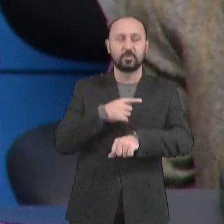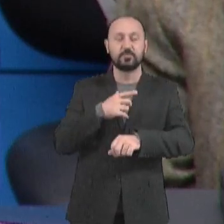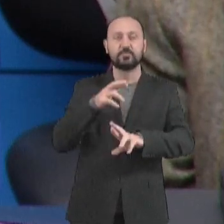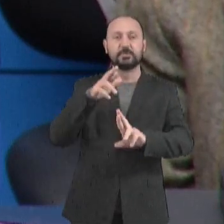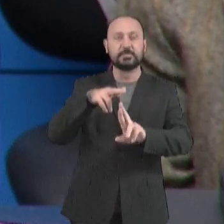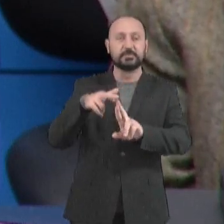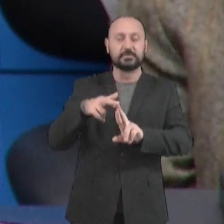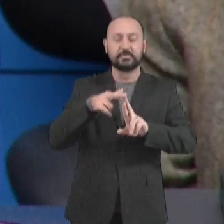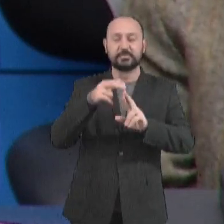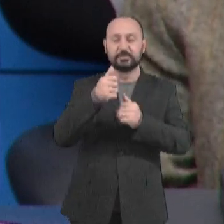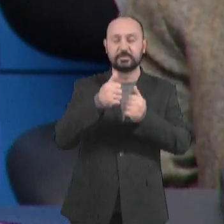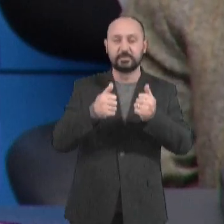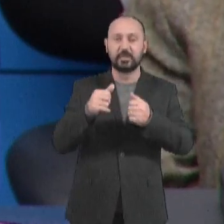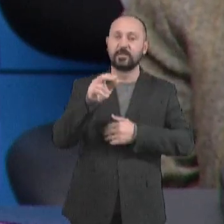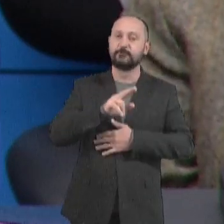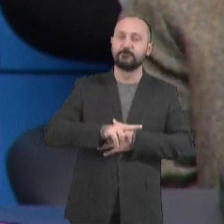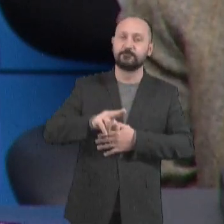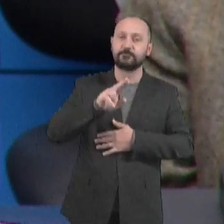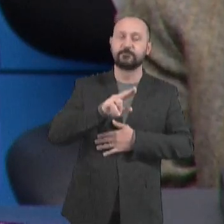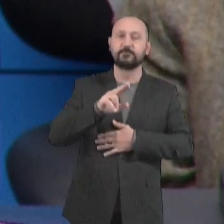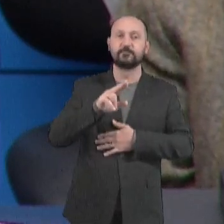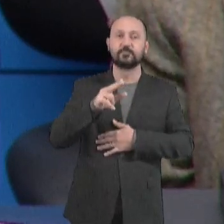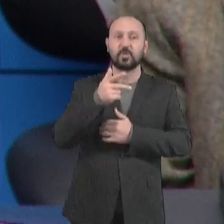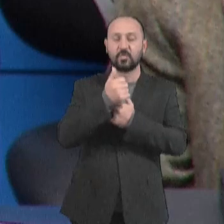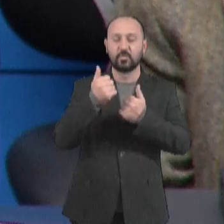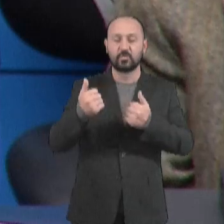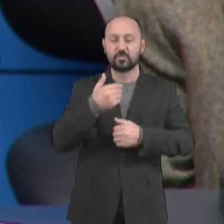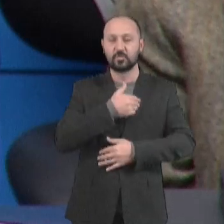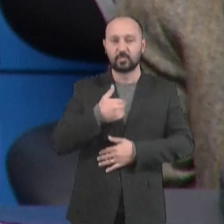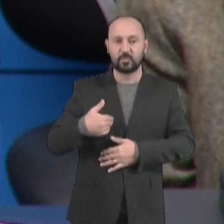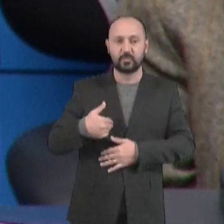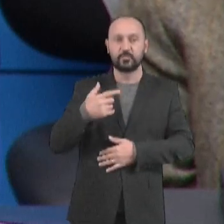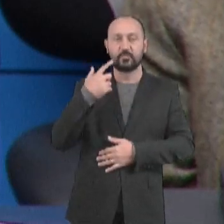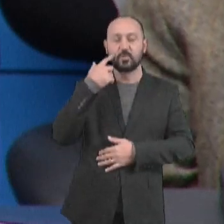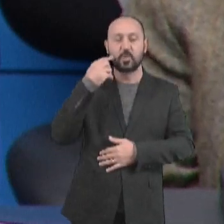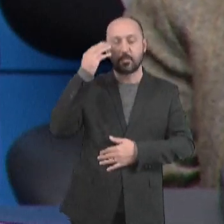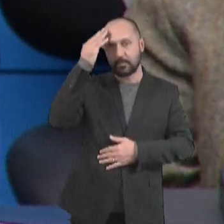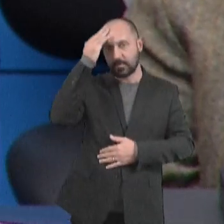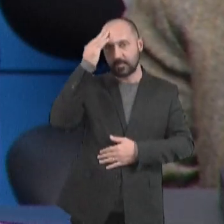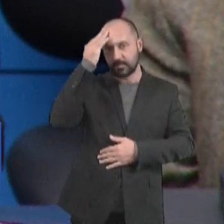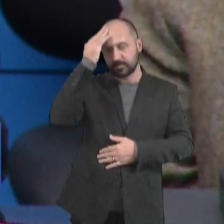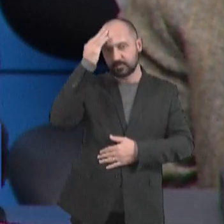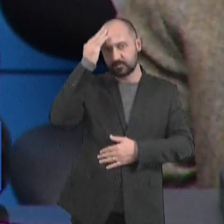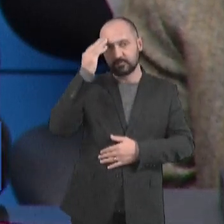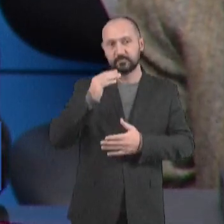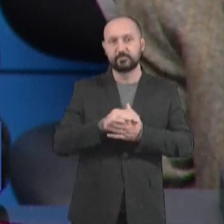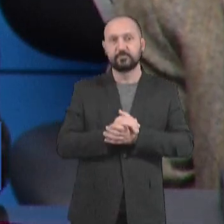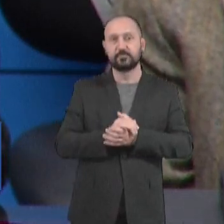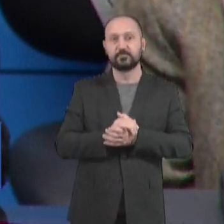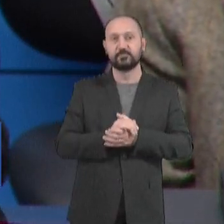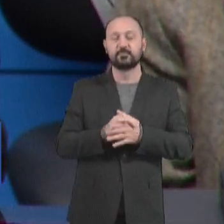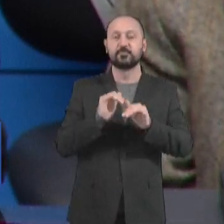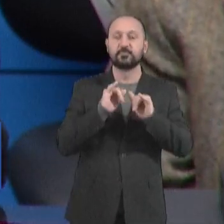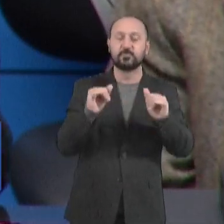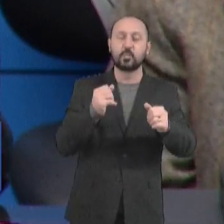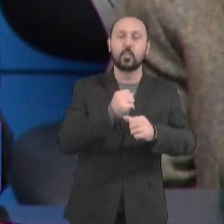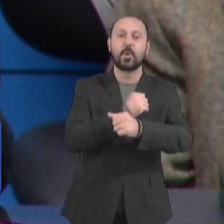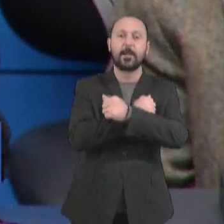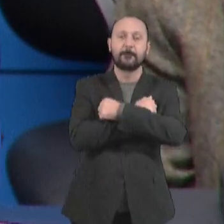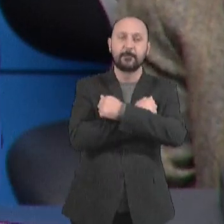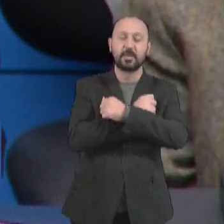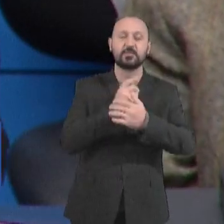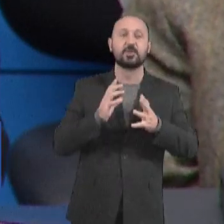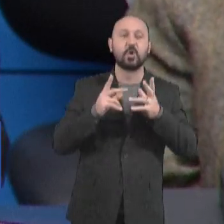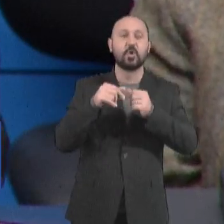representação através do nosso vice-governador, José Carlos Barbosa, e enviando um